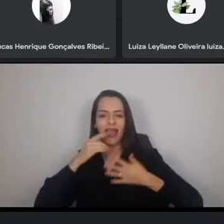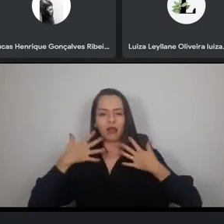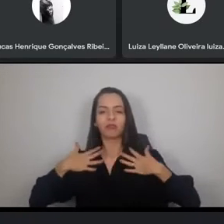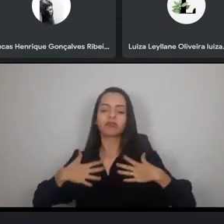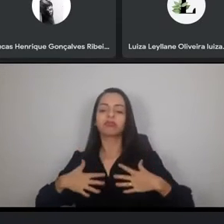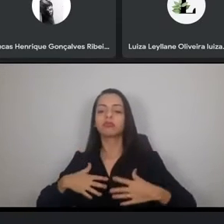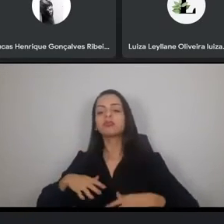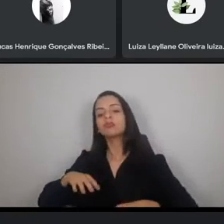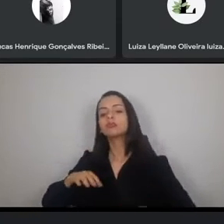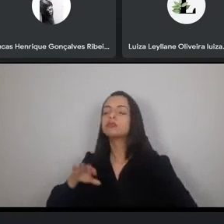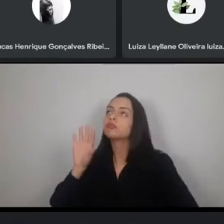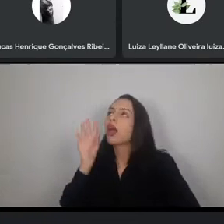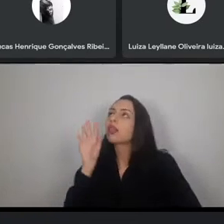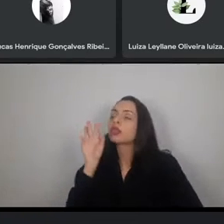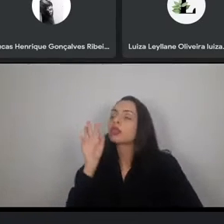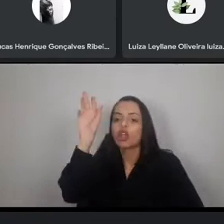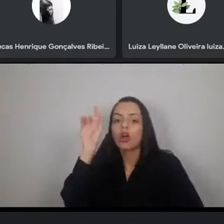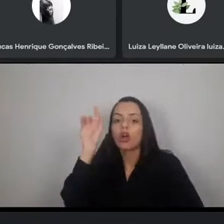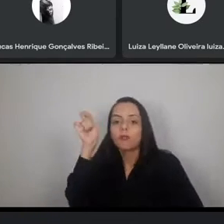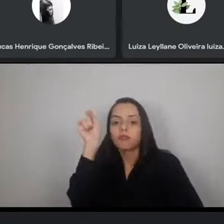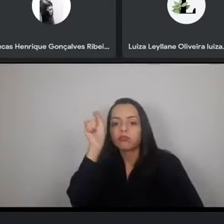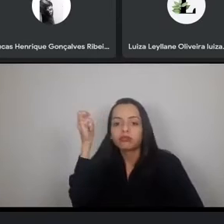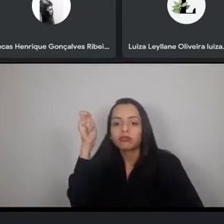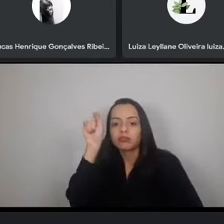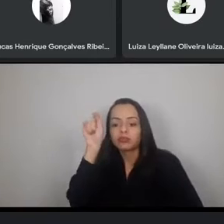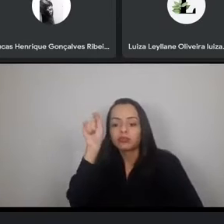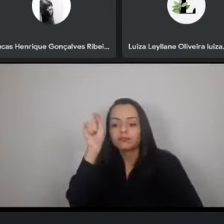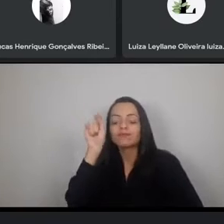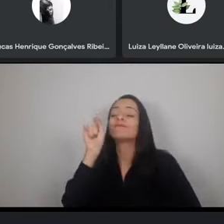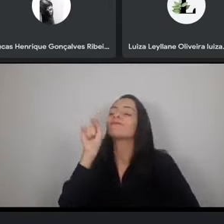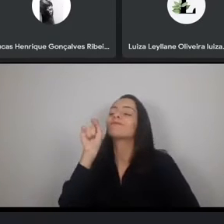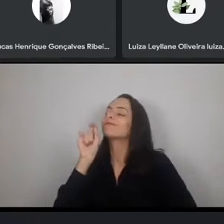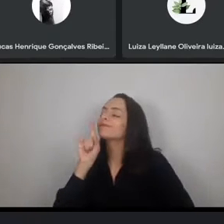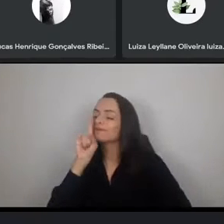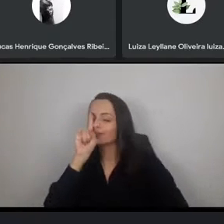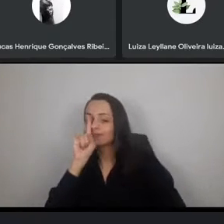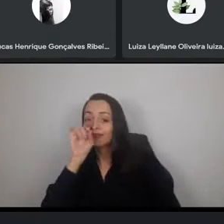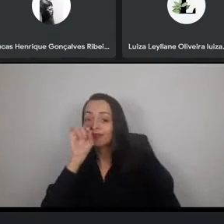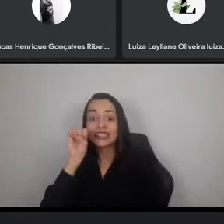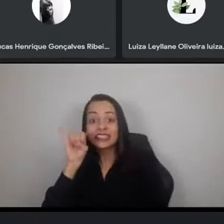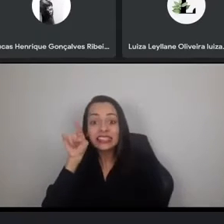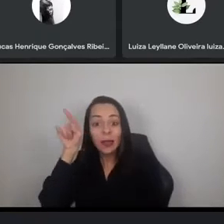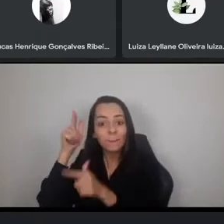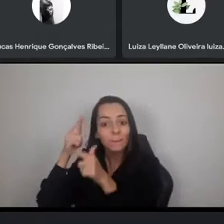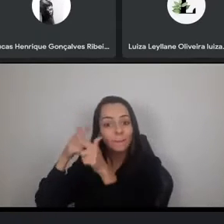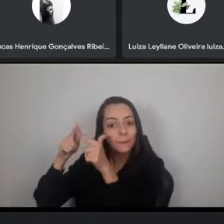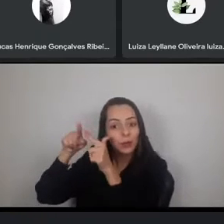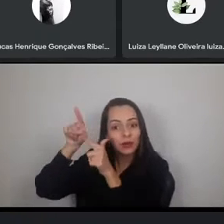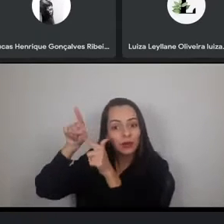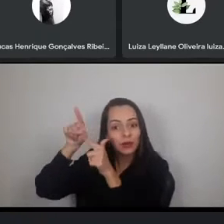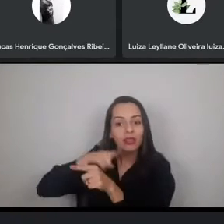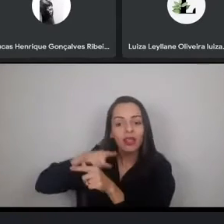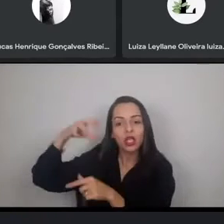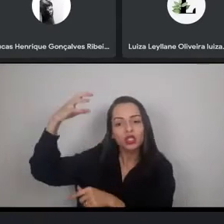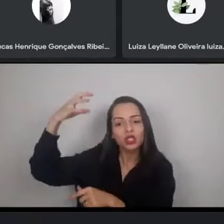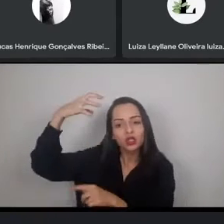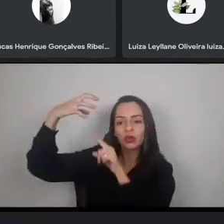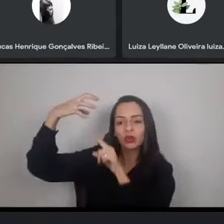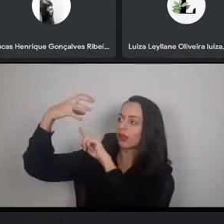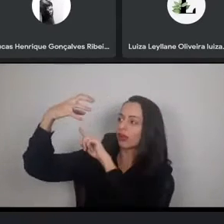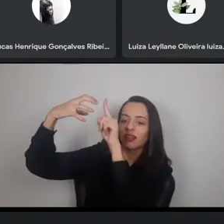Se, por exemplo, tiver uma fuga de corrente ali e não for detectado por nenhum disjuntor, e se não tivermos